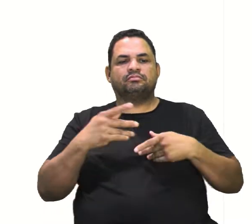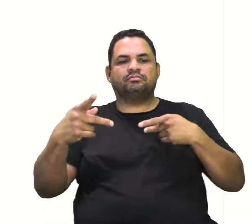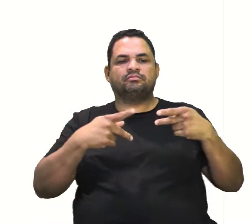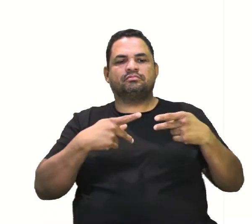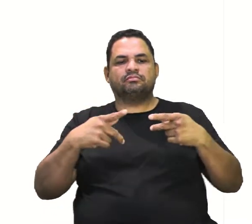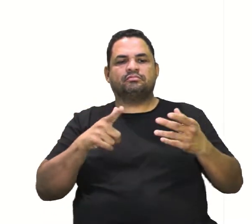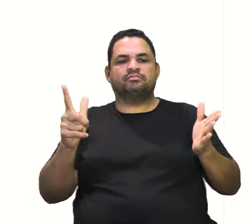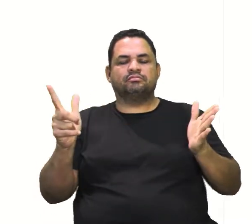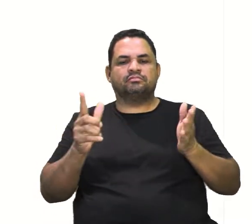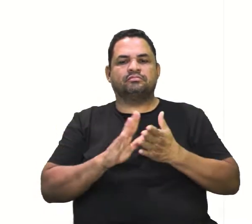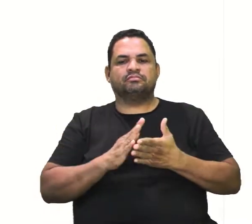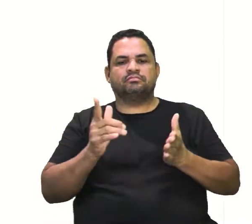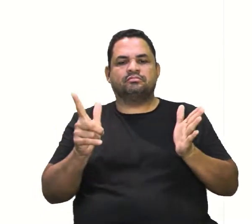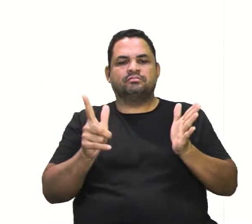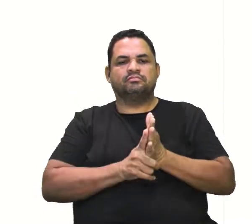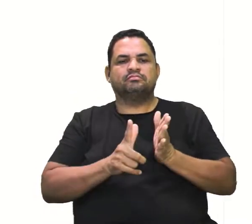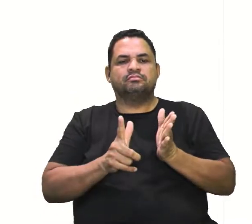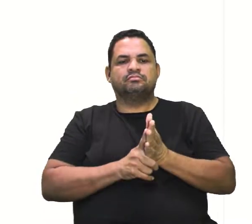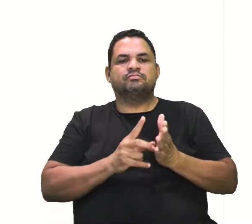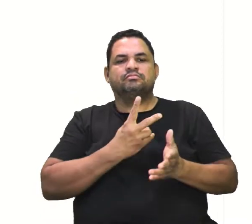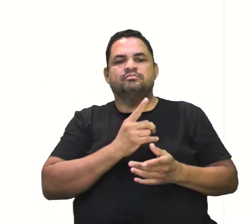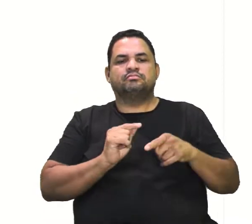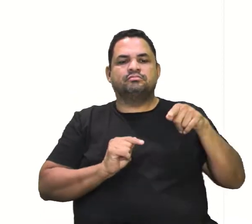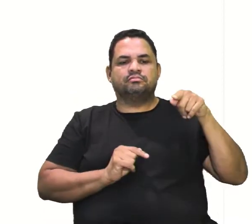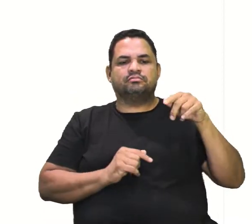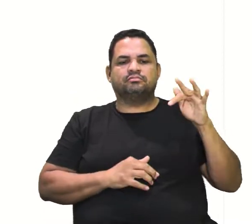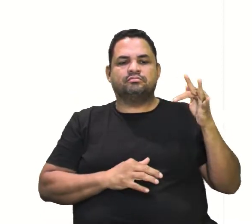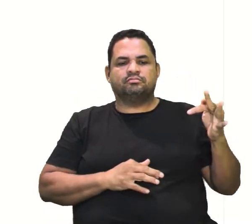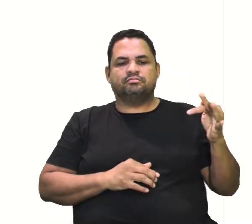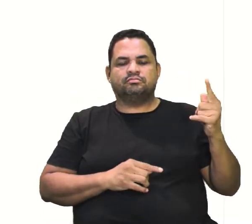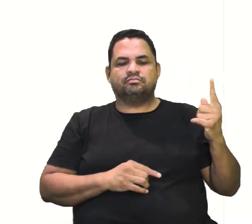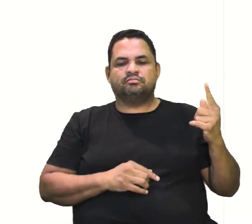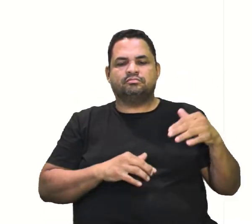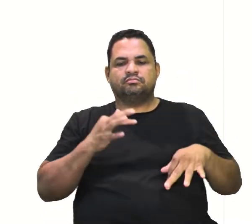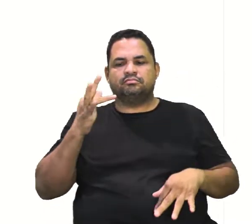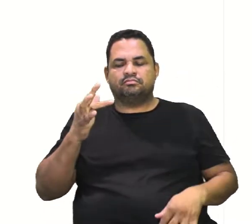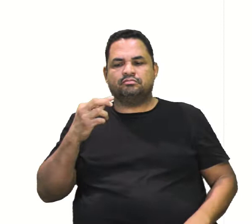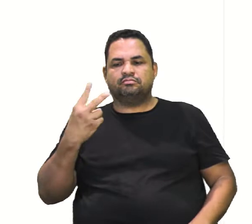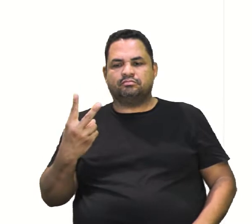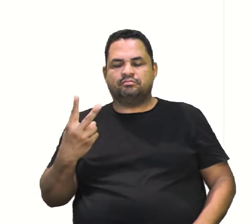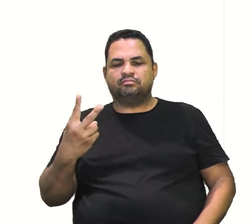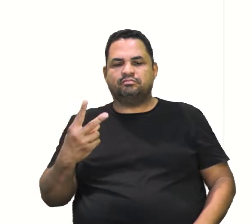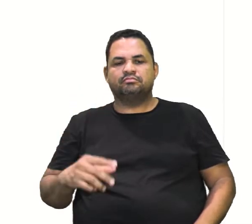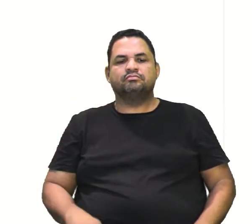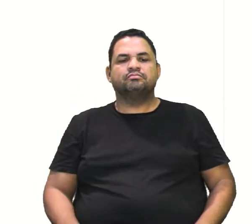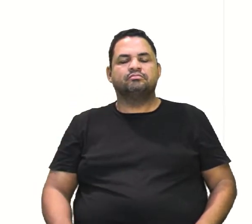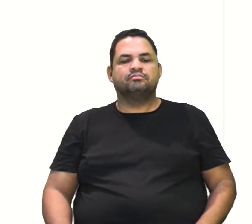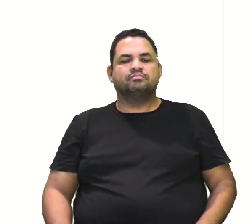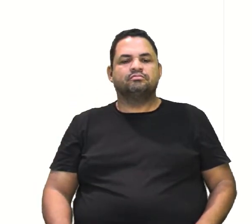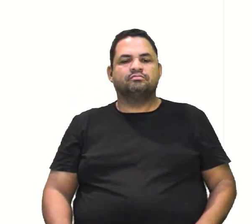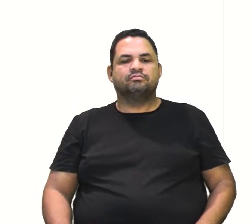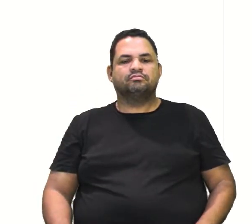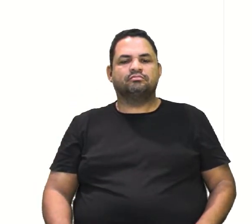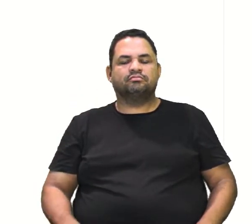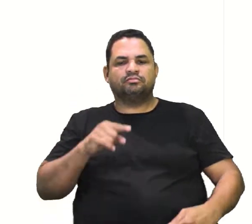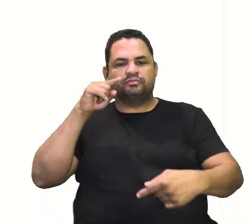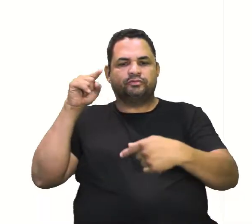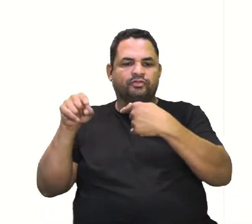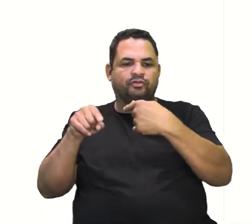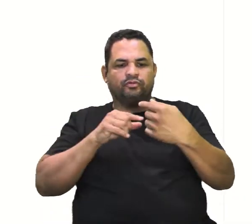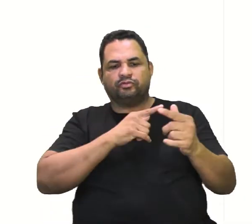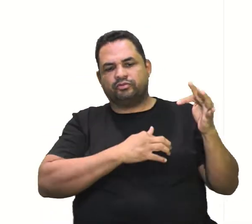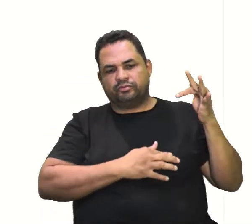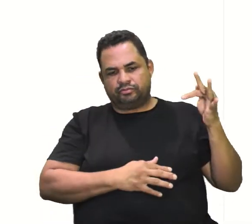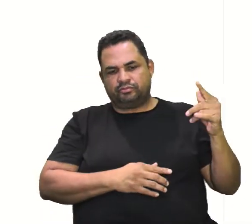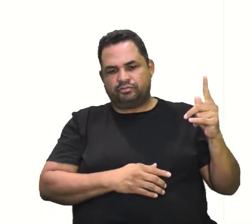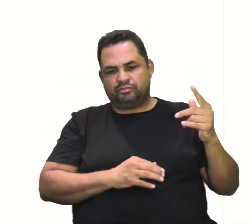no plano do papel dois pontos fixos, o F1 e o F2, que são os focos 1 e foco 2. E